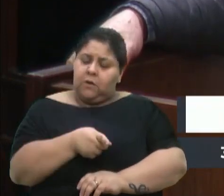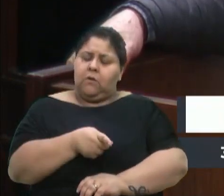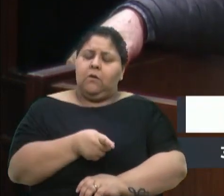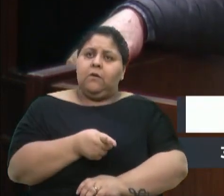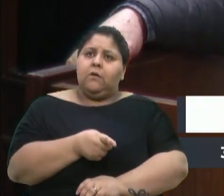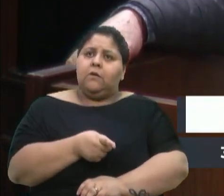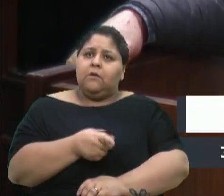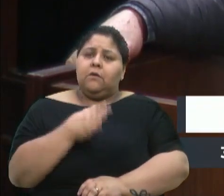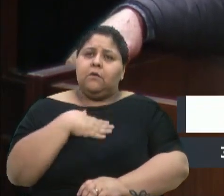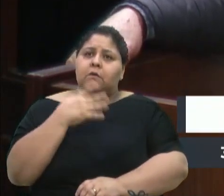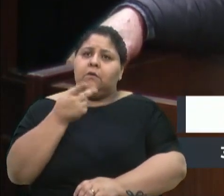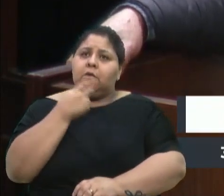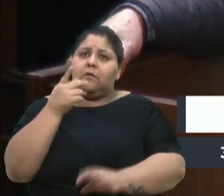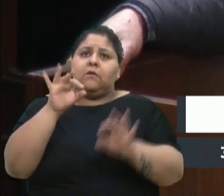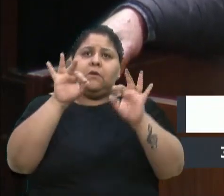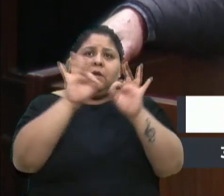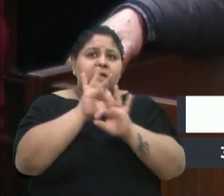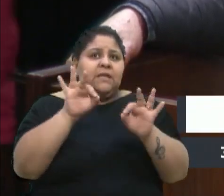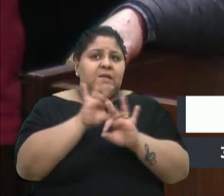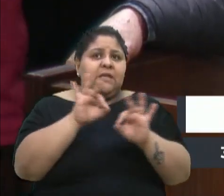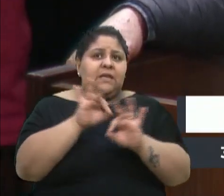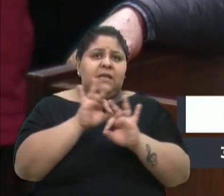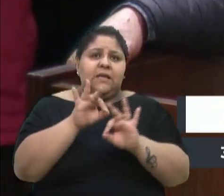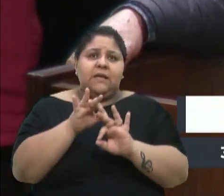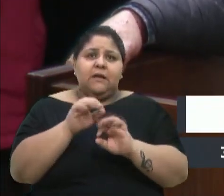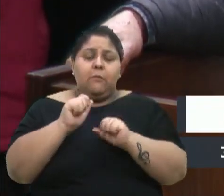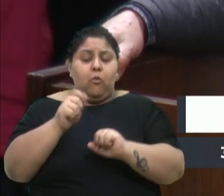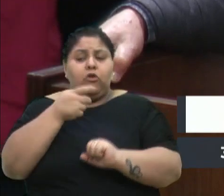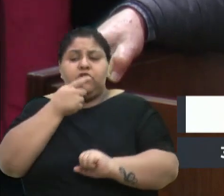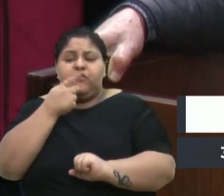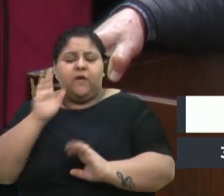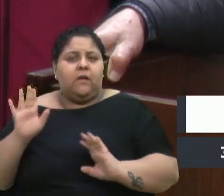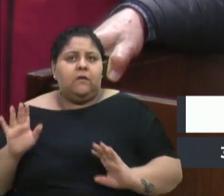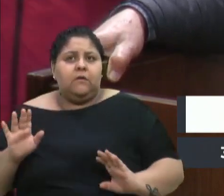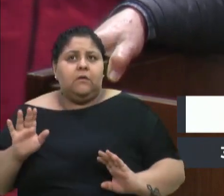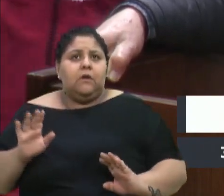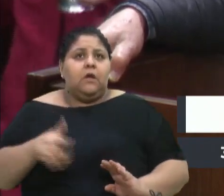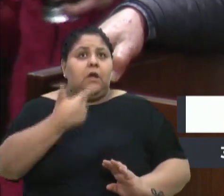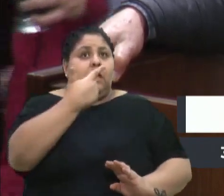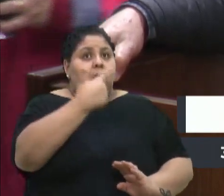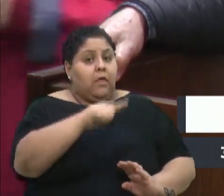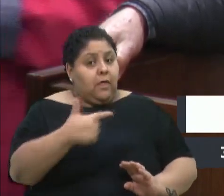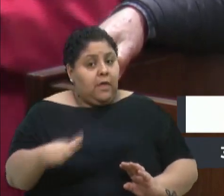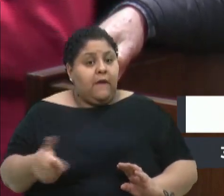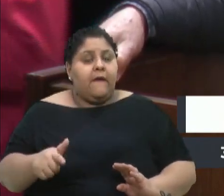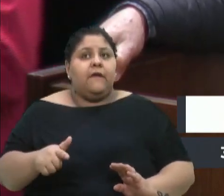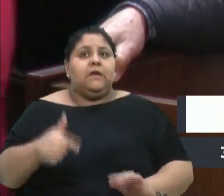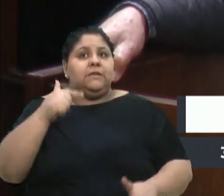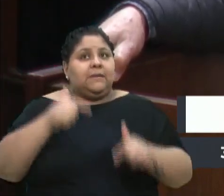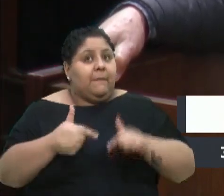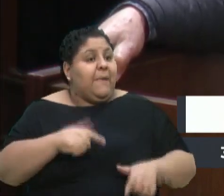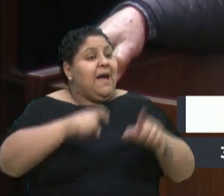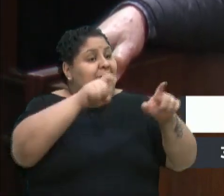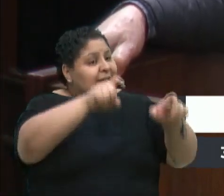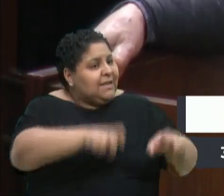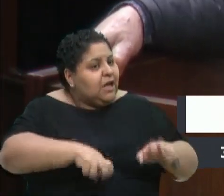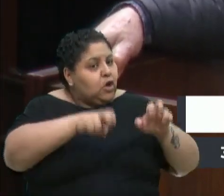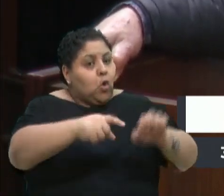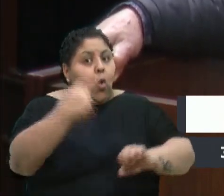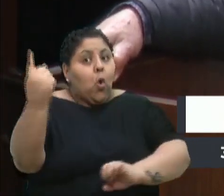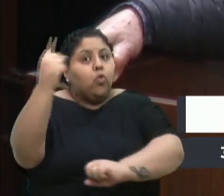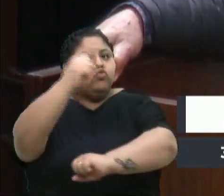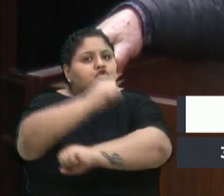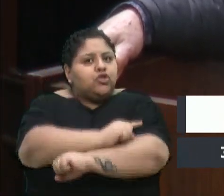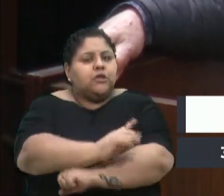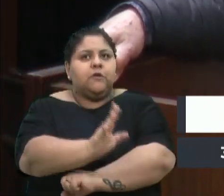que ninguém deve se meter. Eu digo e repito, seja agricultor por um dia, para conhecer a realidade